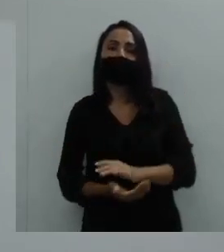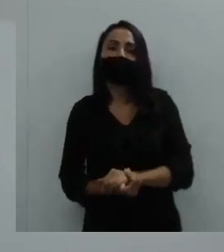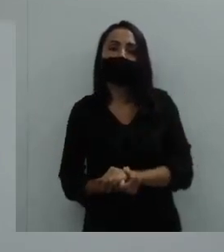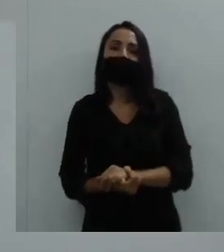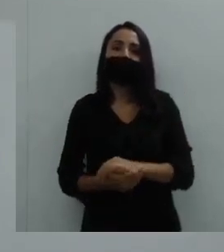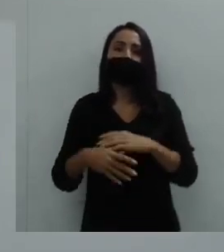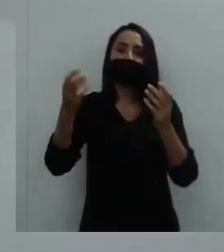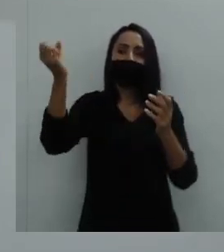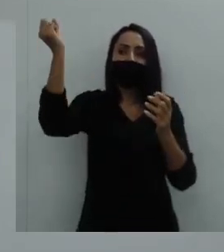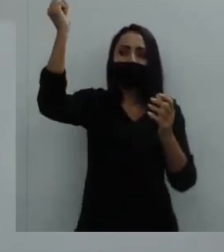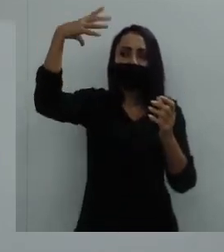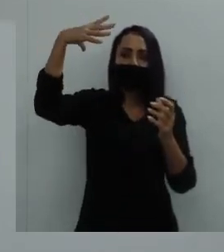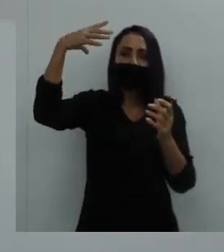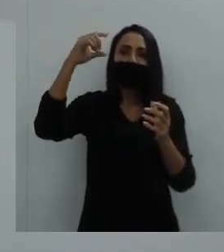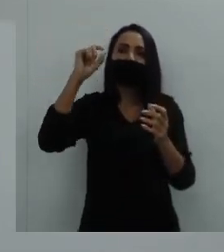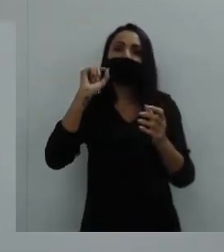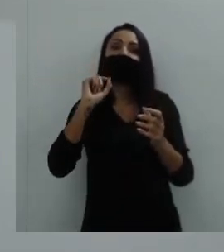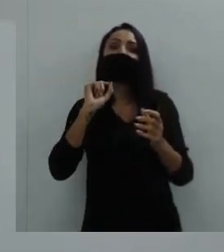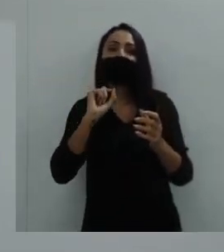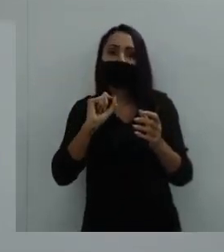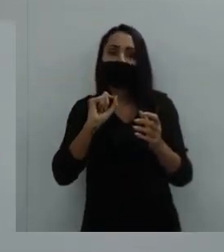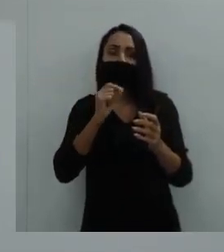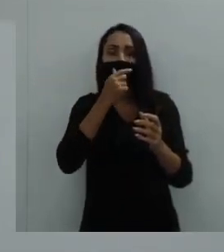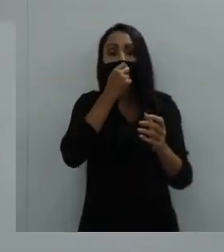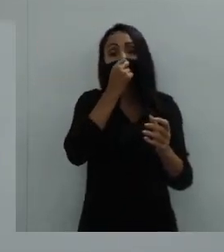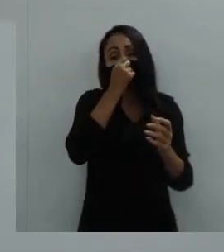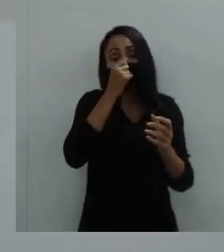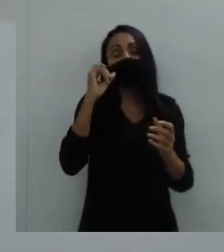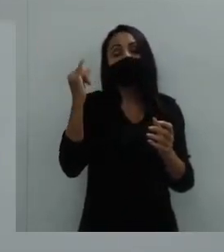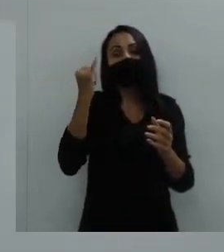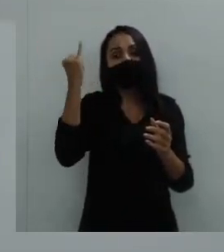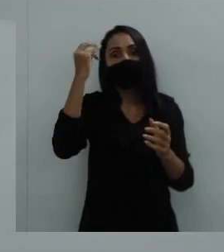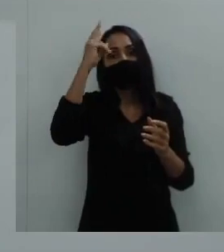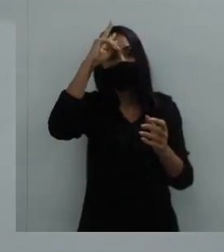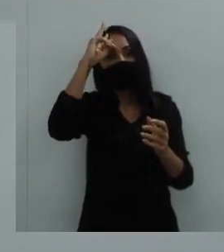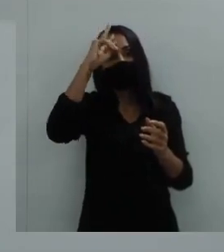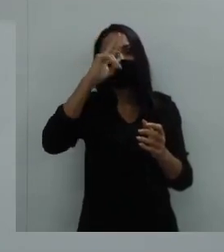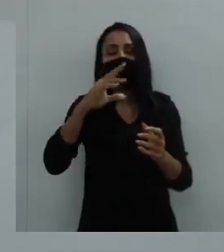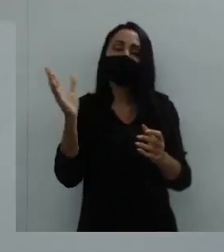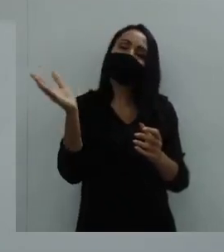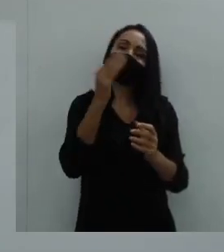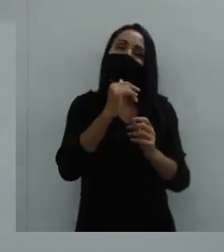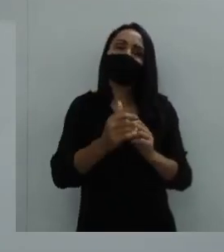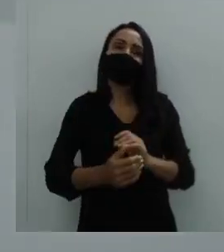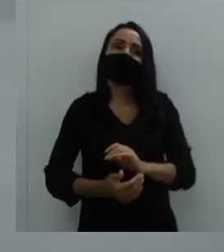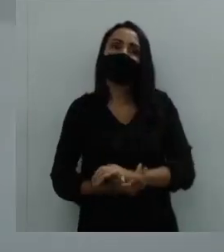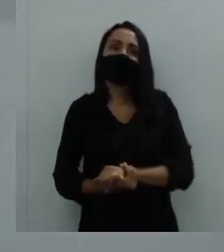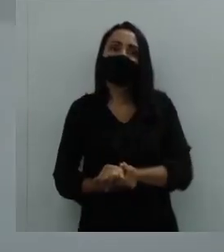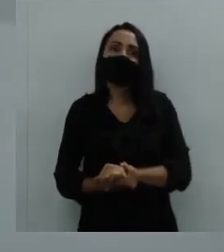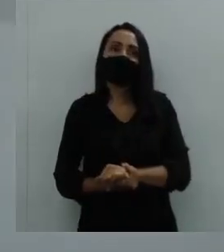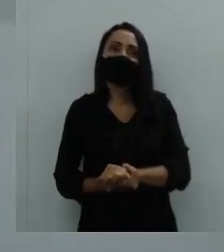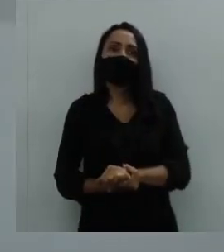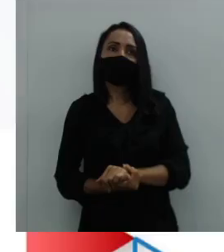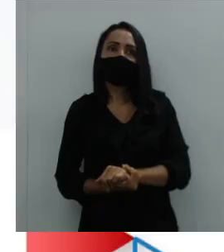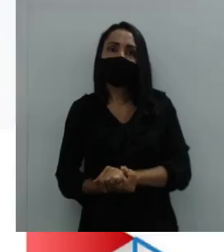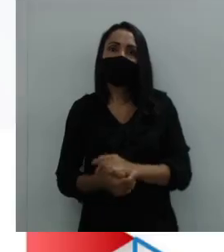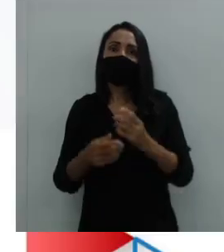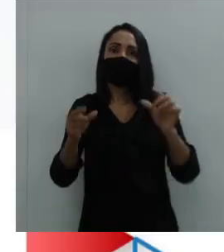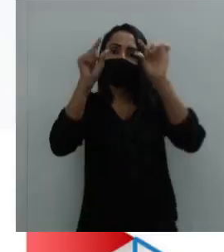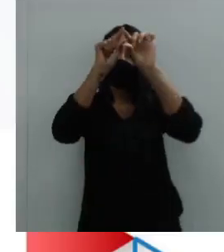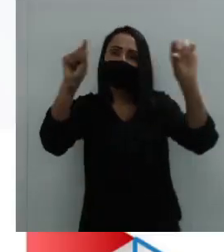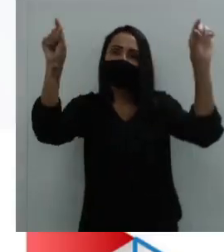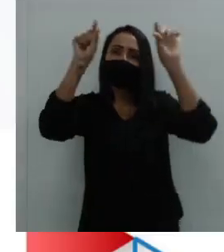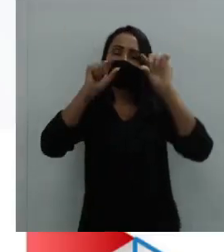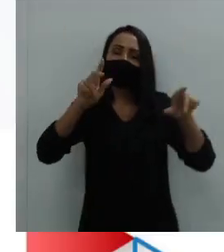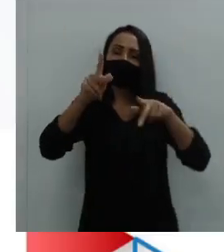luz representa o quê? São alegorias. Então é importante lembrar disso, viu? Vamos adiante. E aqui trago ditados populares, que